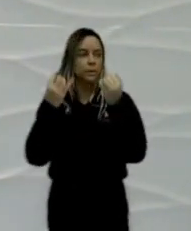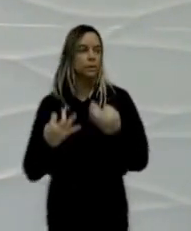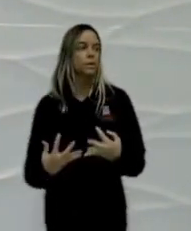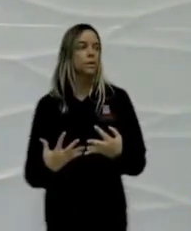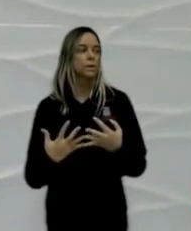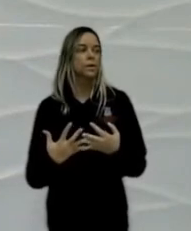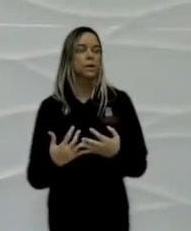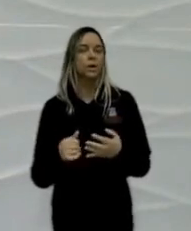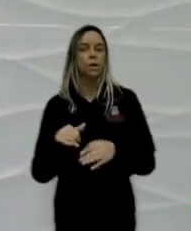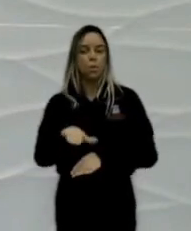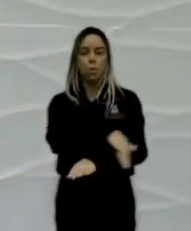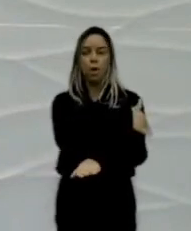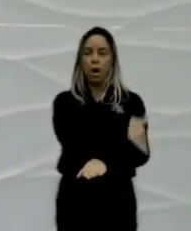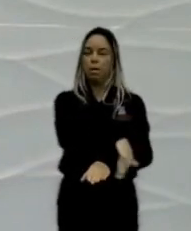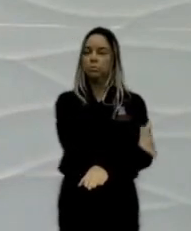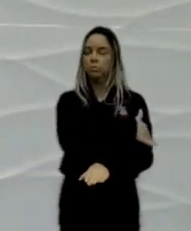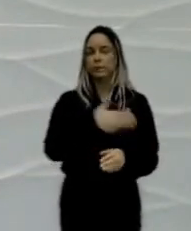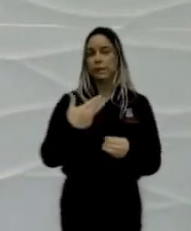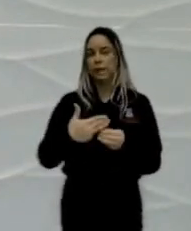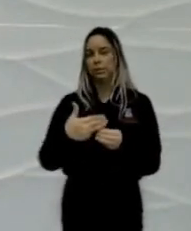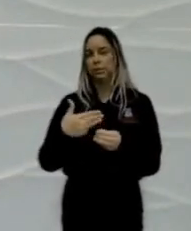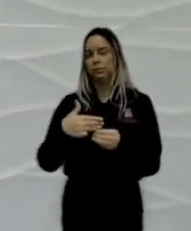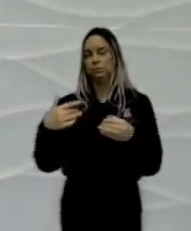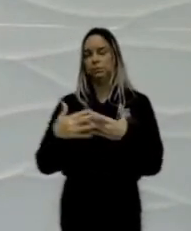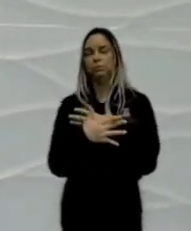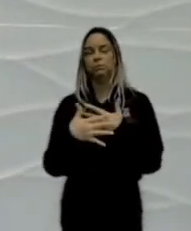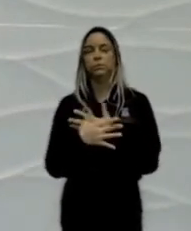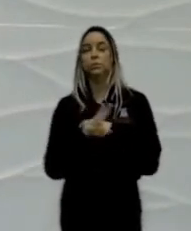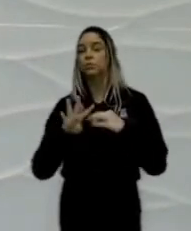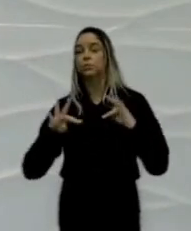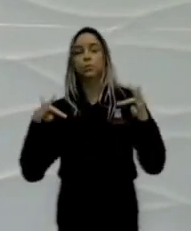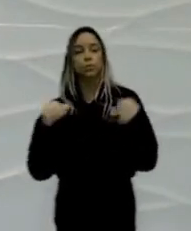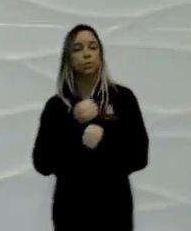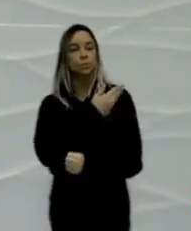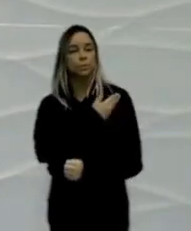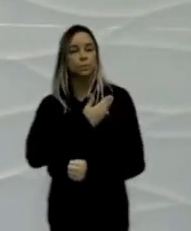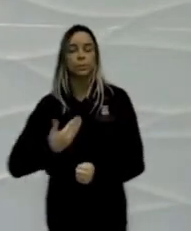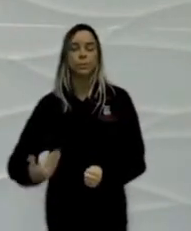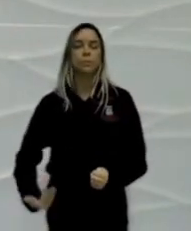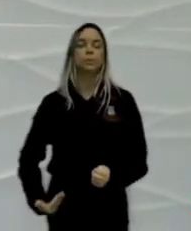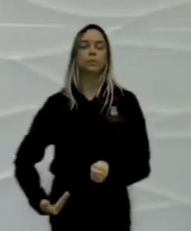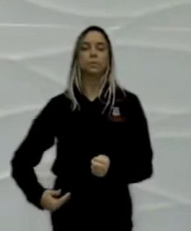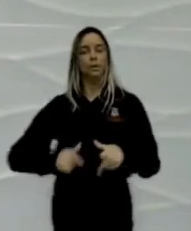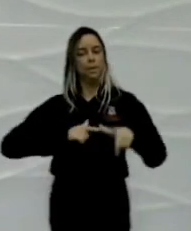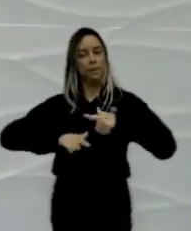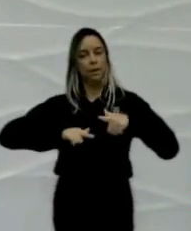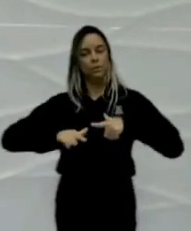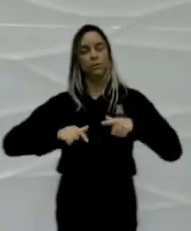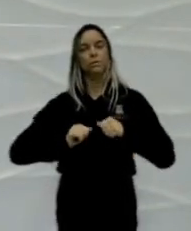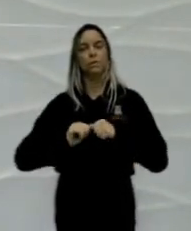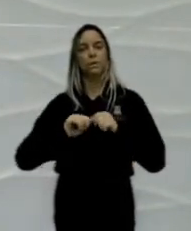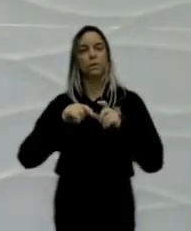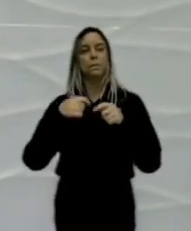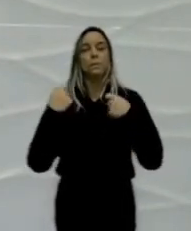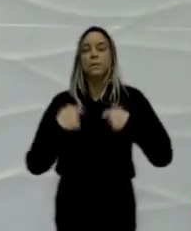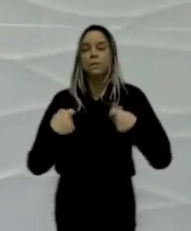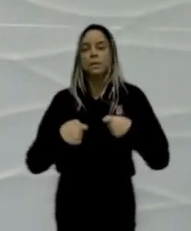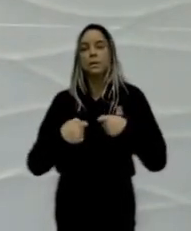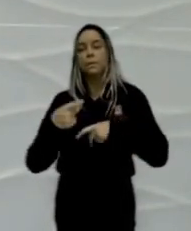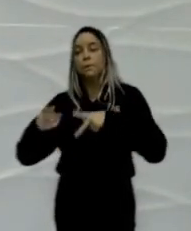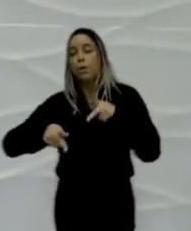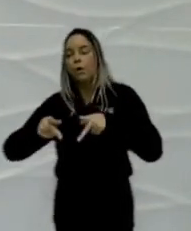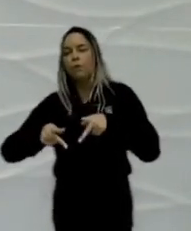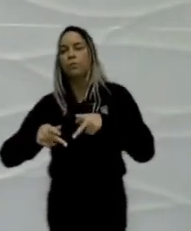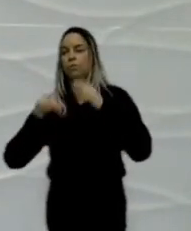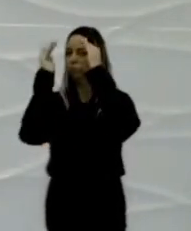da urbanidade do servidor público. Todo servidor público ele tem por obrigação tratar o público e as